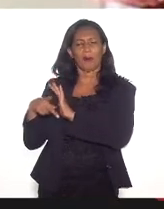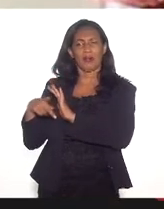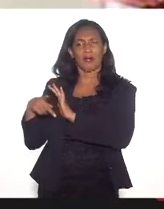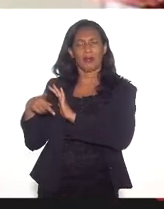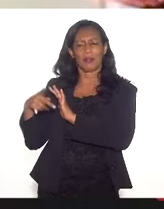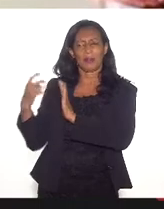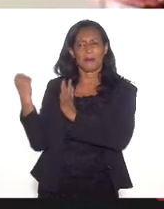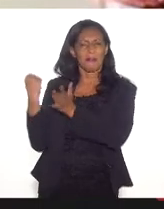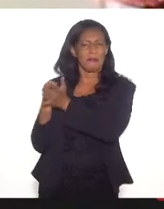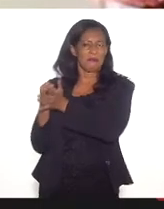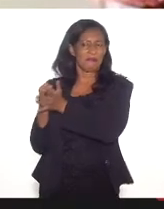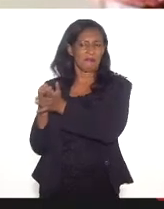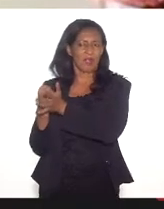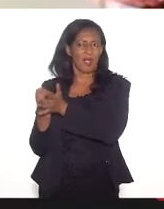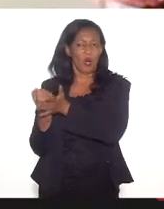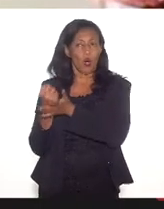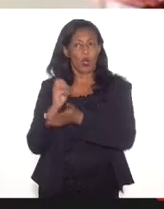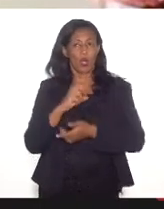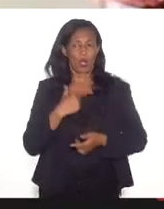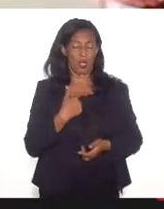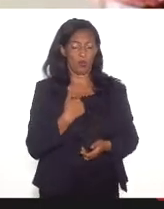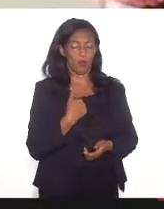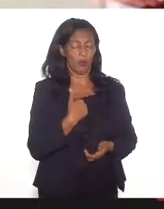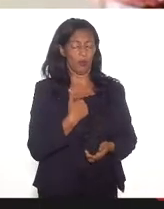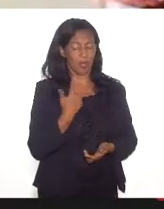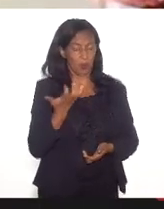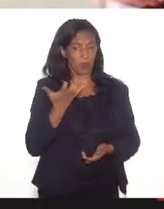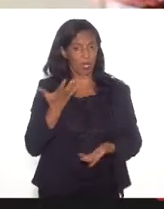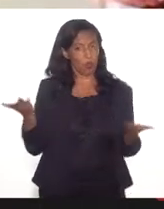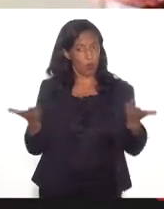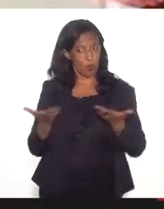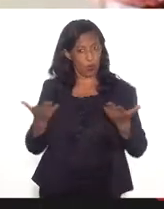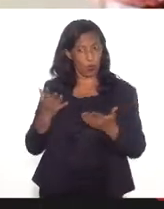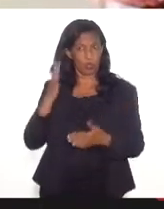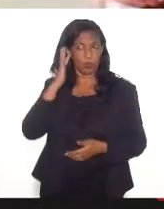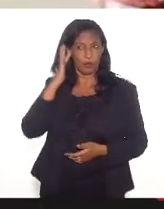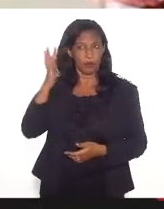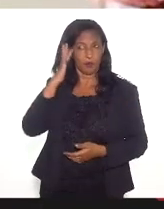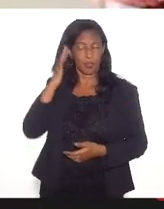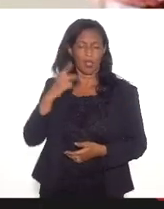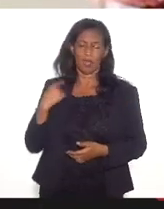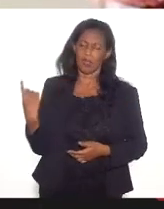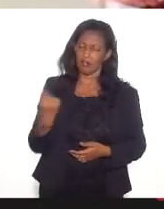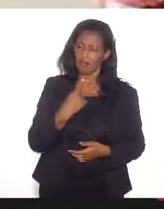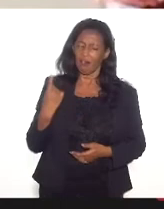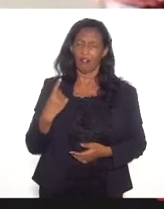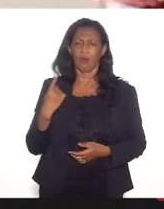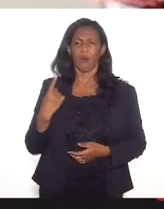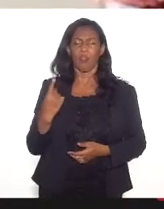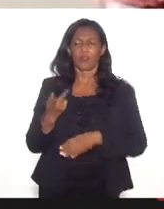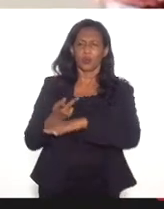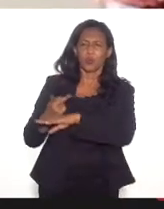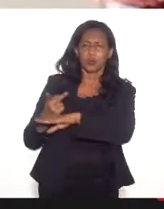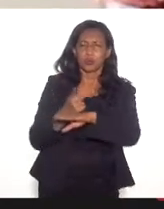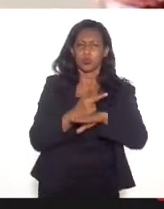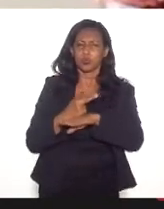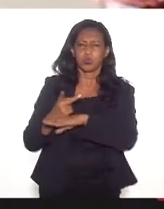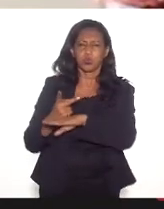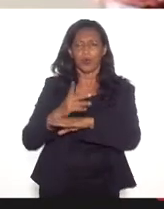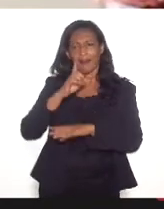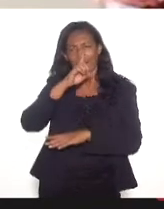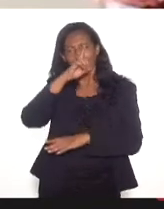Então, uma contribuição que eu quero trazer aqui para a nossa reflexão é que a gente busque atuar com criatividade, com